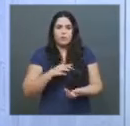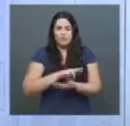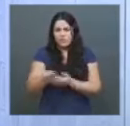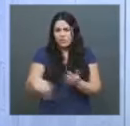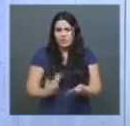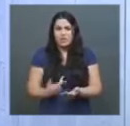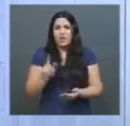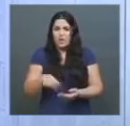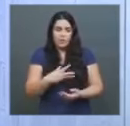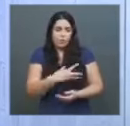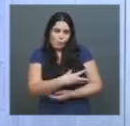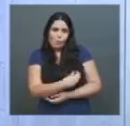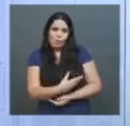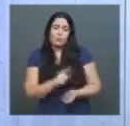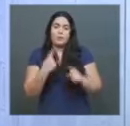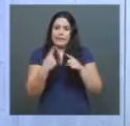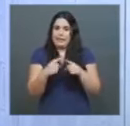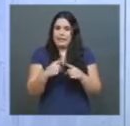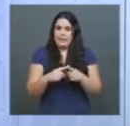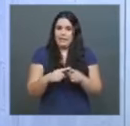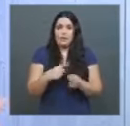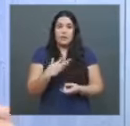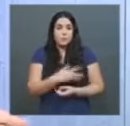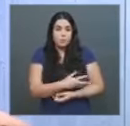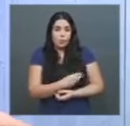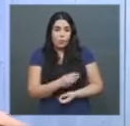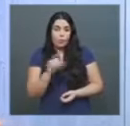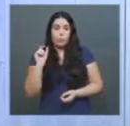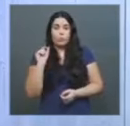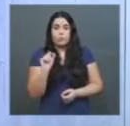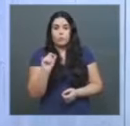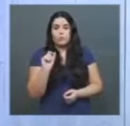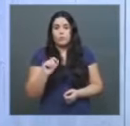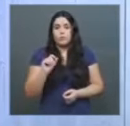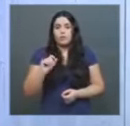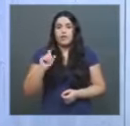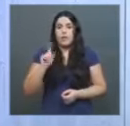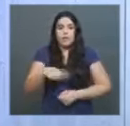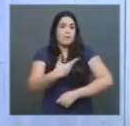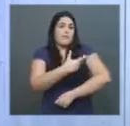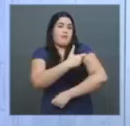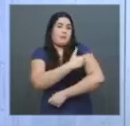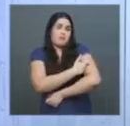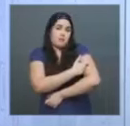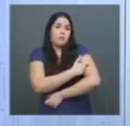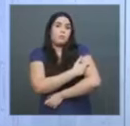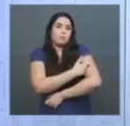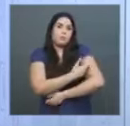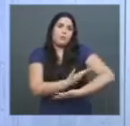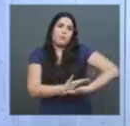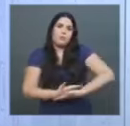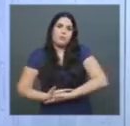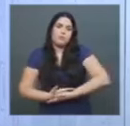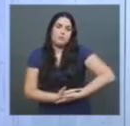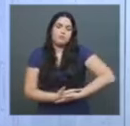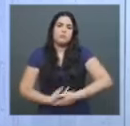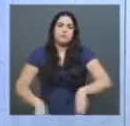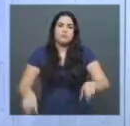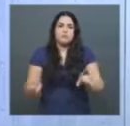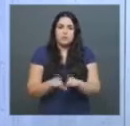aleitamento materno. Por quê? Porque o aleitamento materno, além de ser uma vacina para esse bebê,